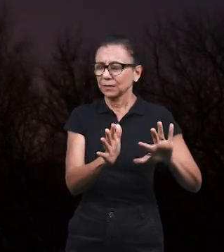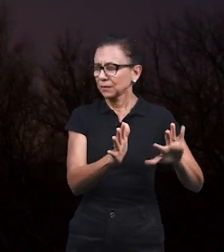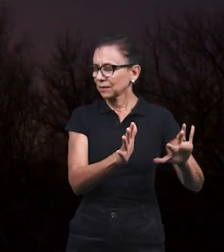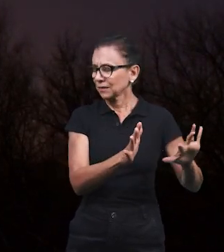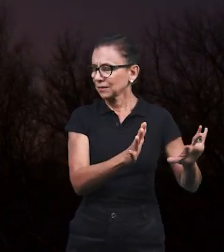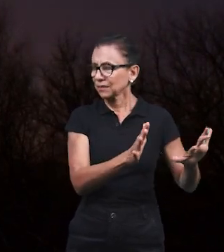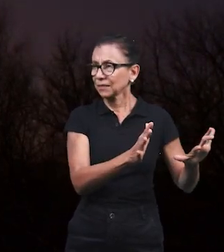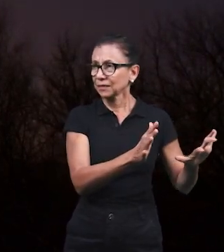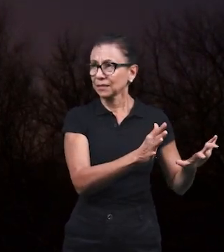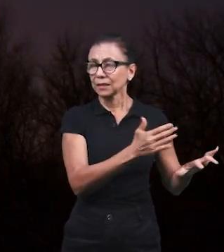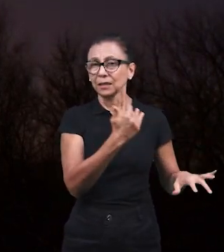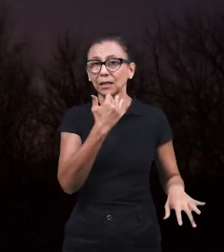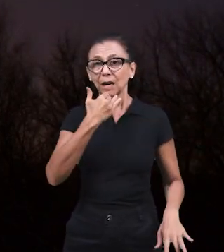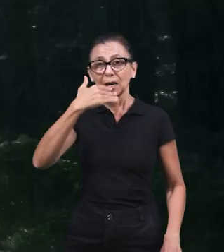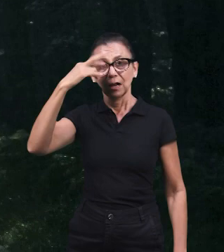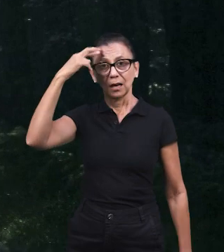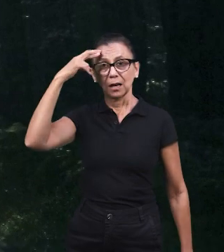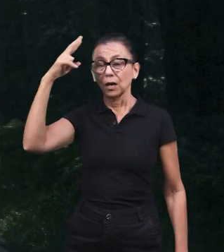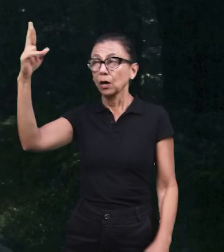atacar.